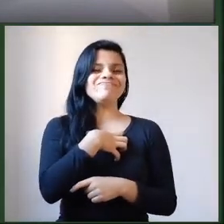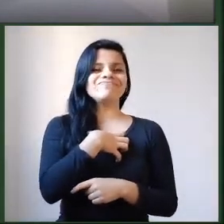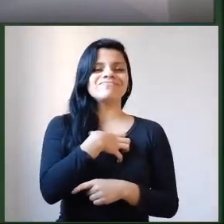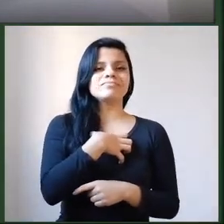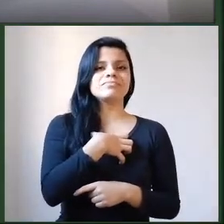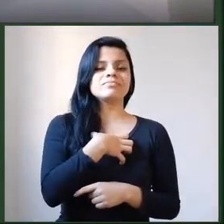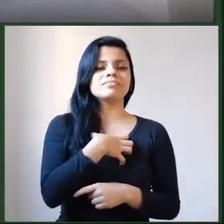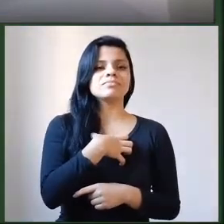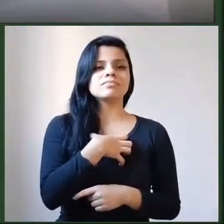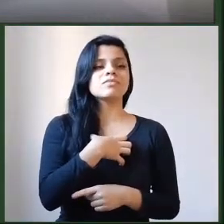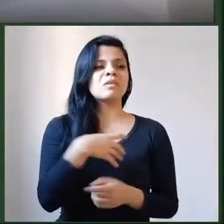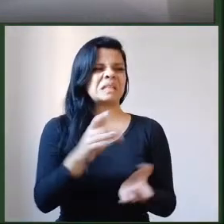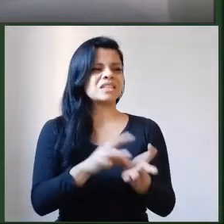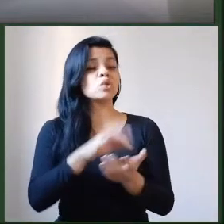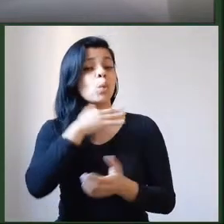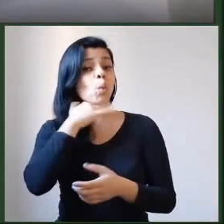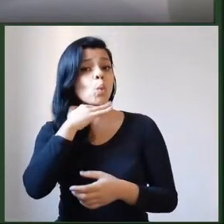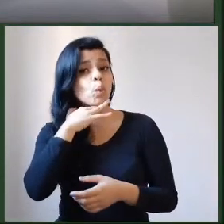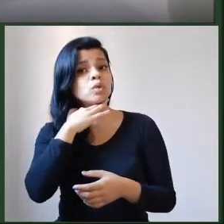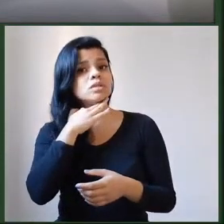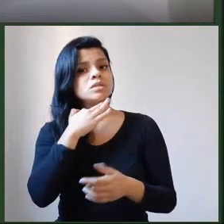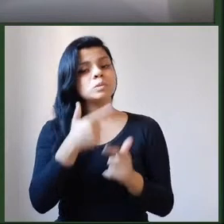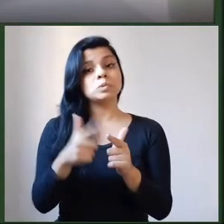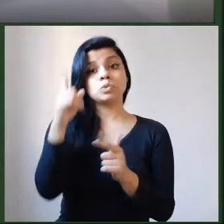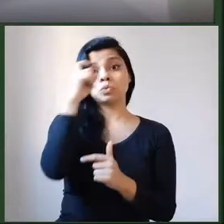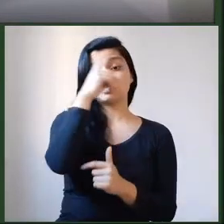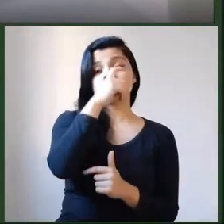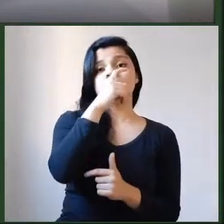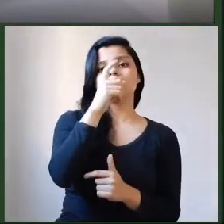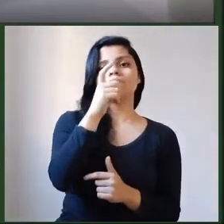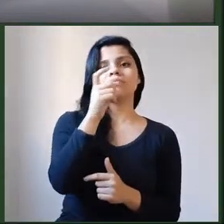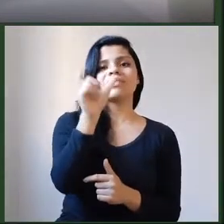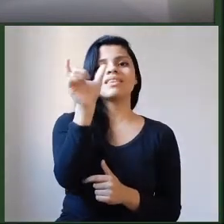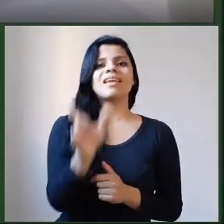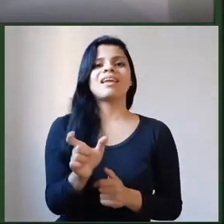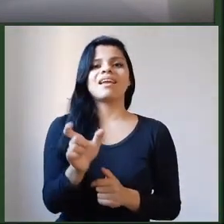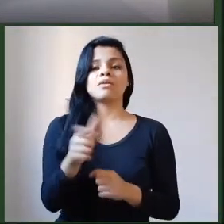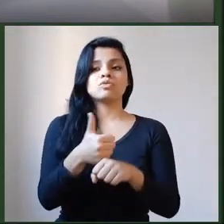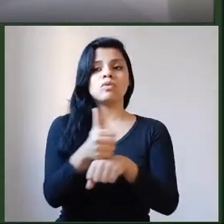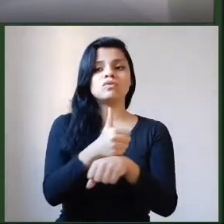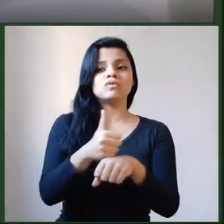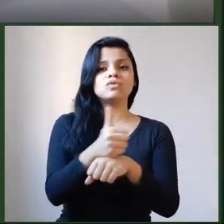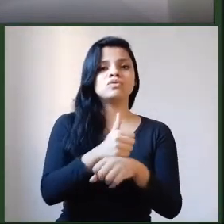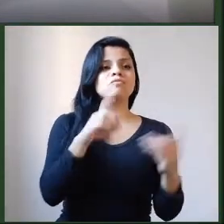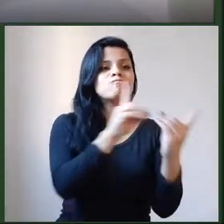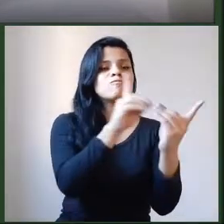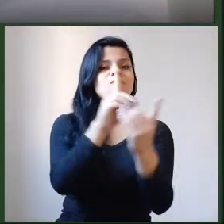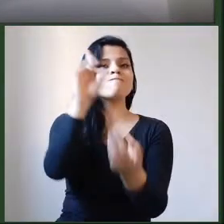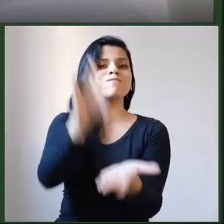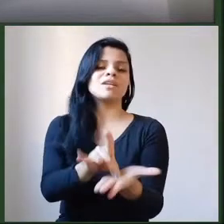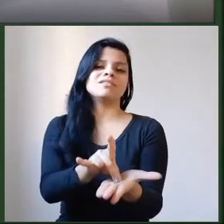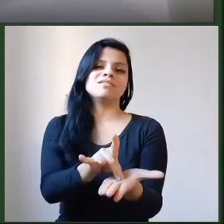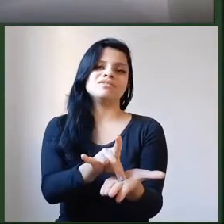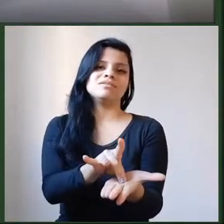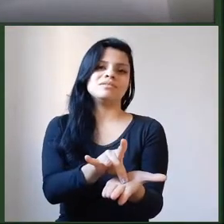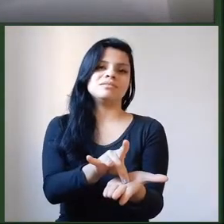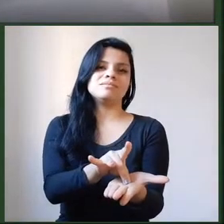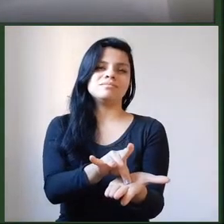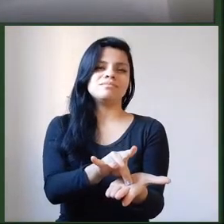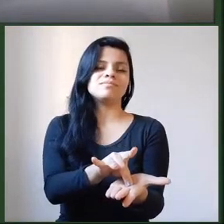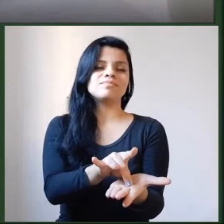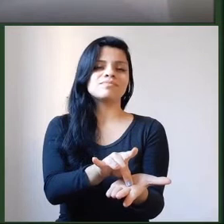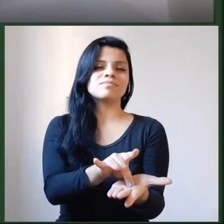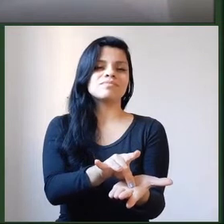com isso aí nos hospitais, né, atendendo esses pacientes, sabem como realmente é. Mas